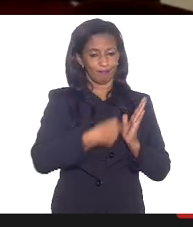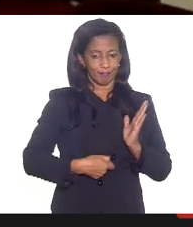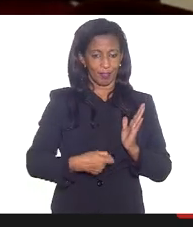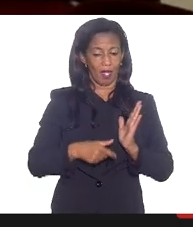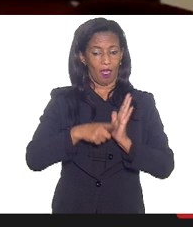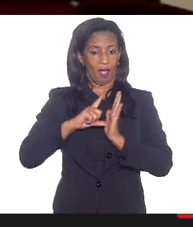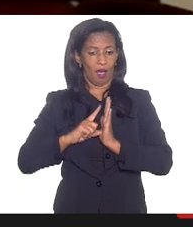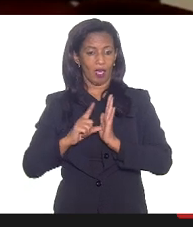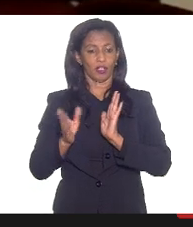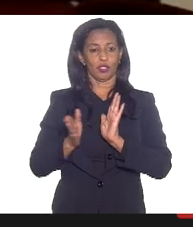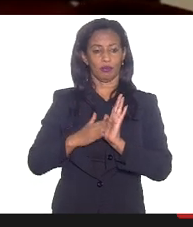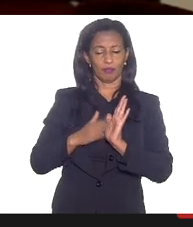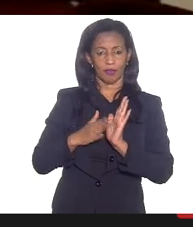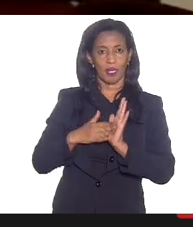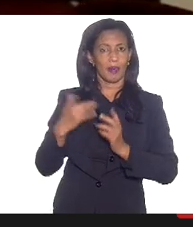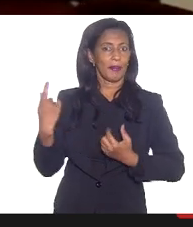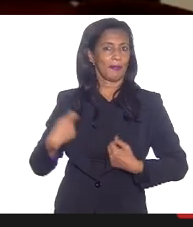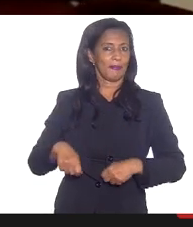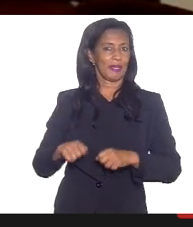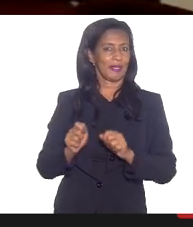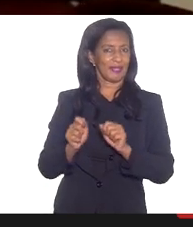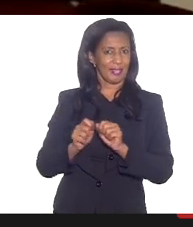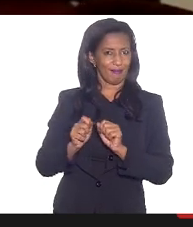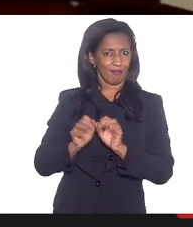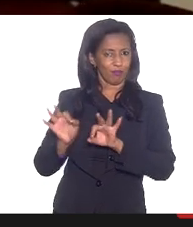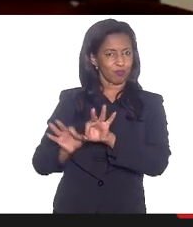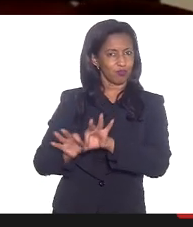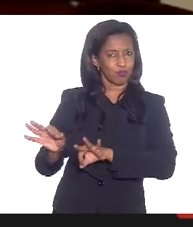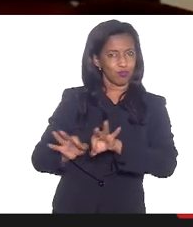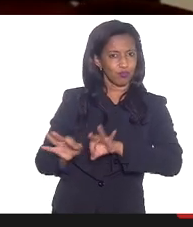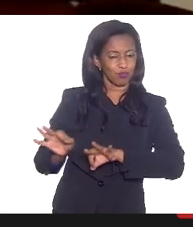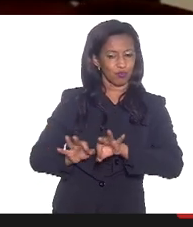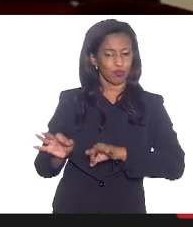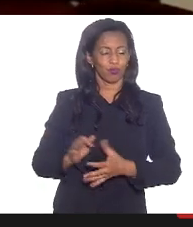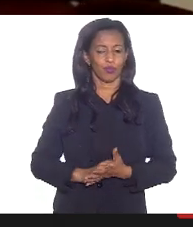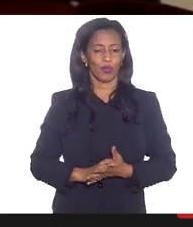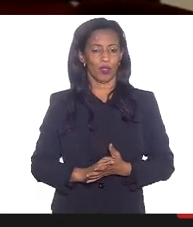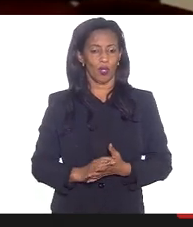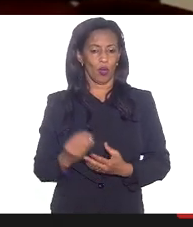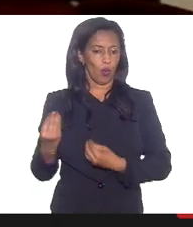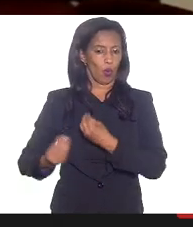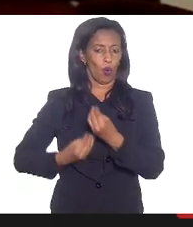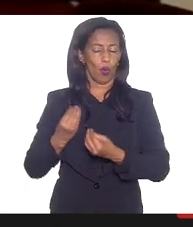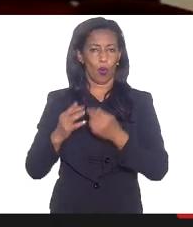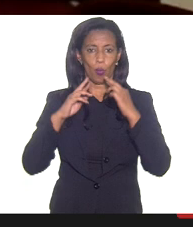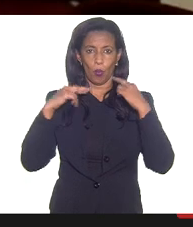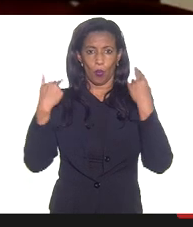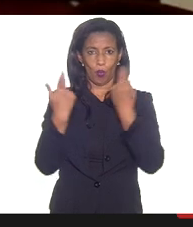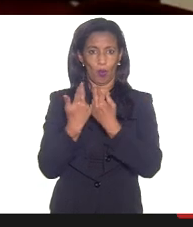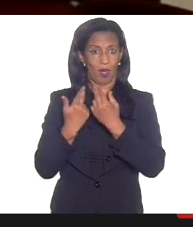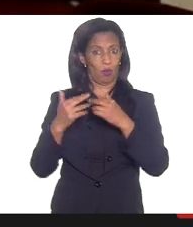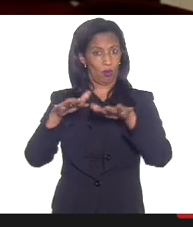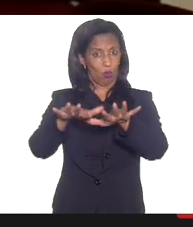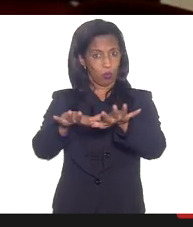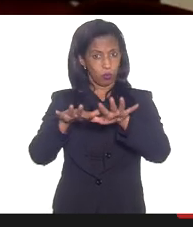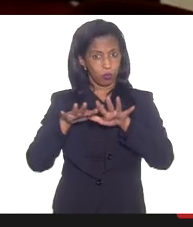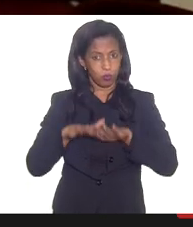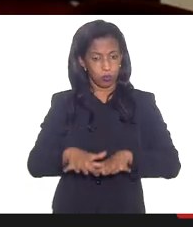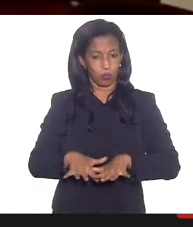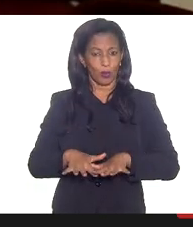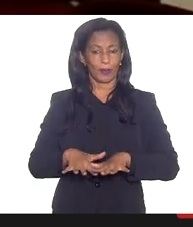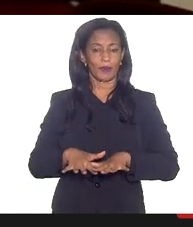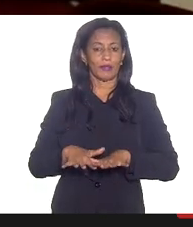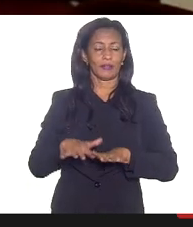porque ele precisa passar, como vocês mesmos explanaram aí, por uma audiência, né? Precisa fazer